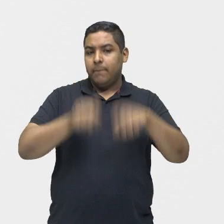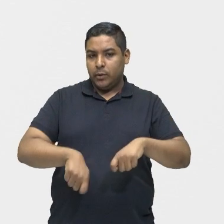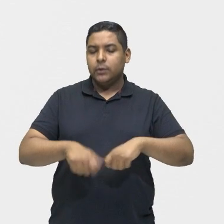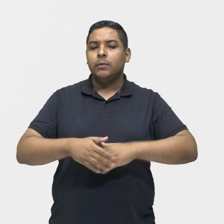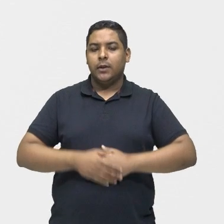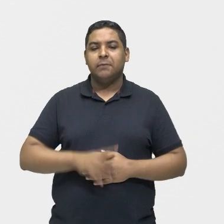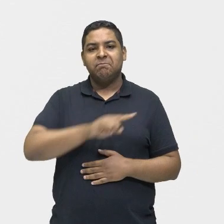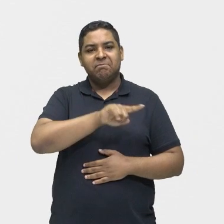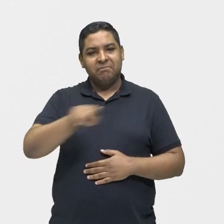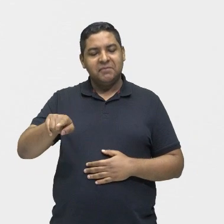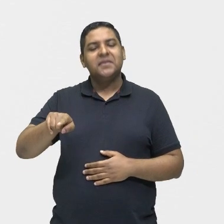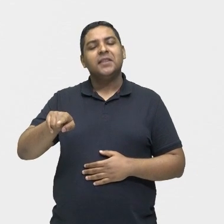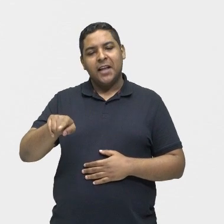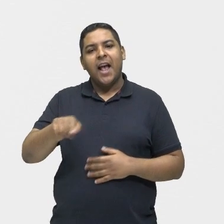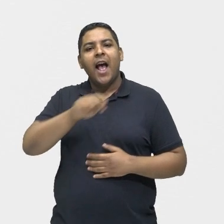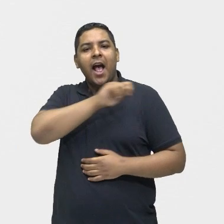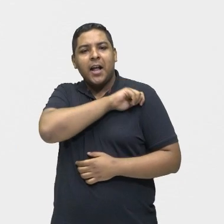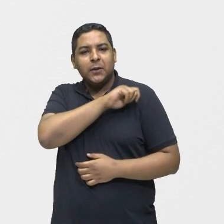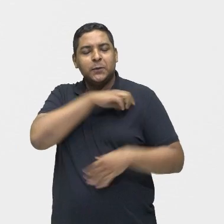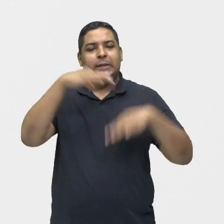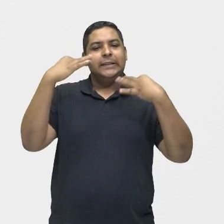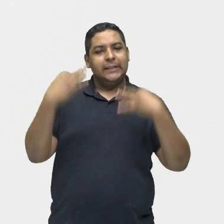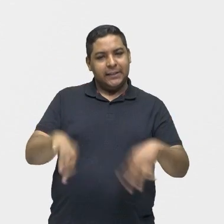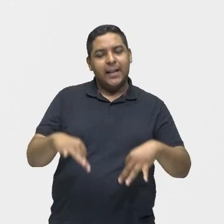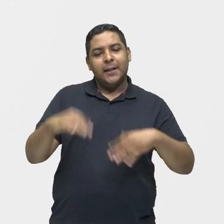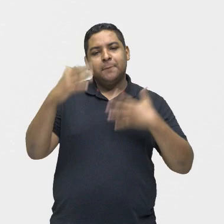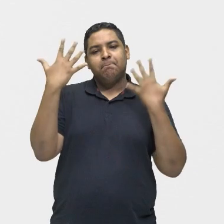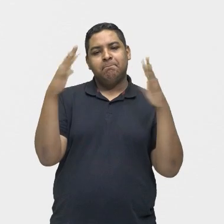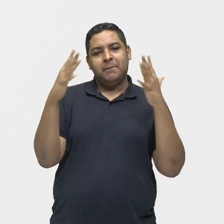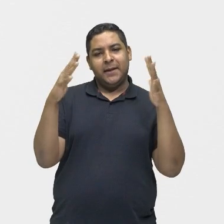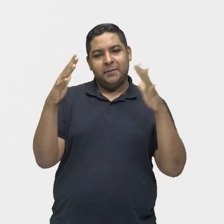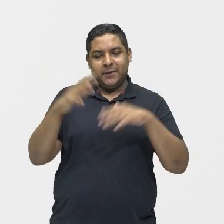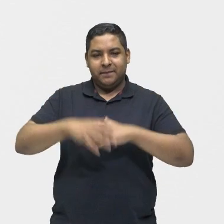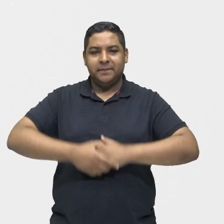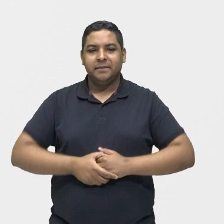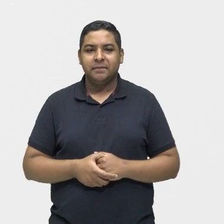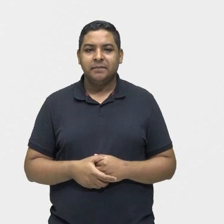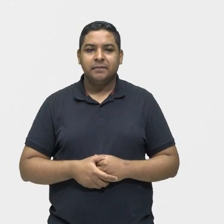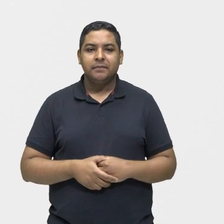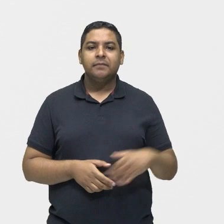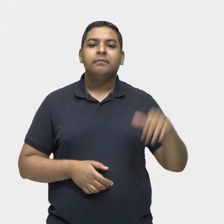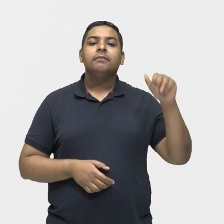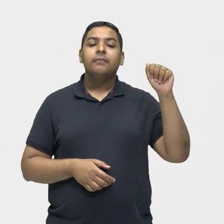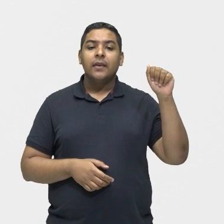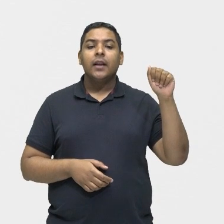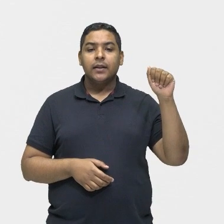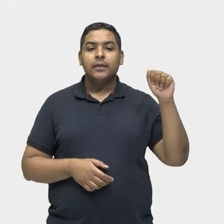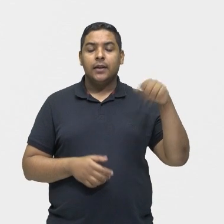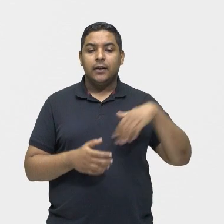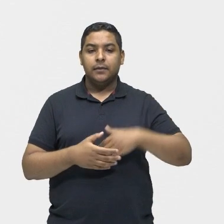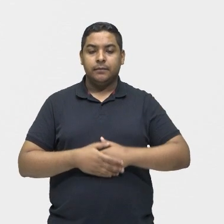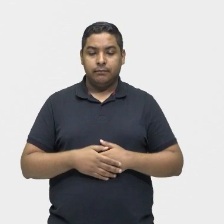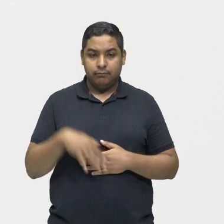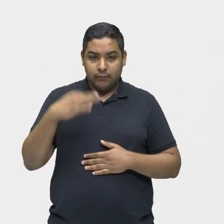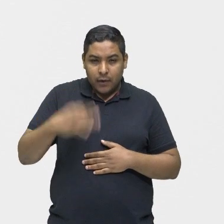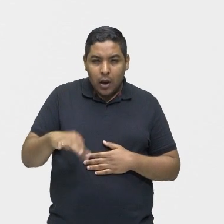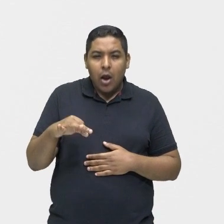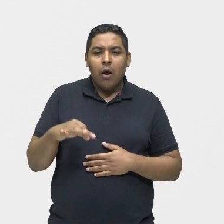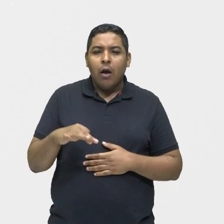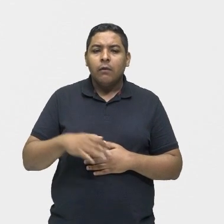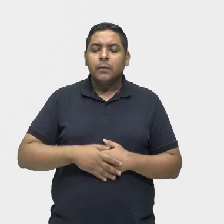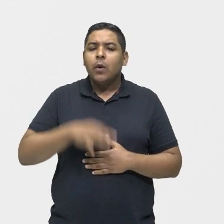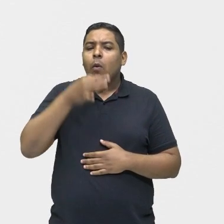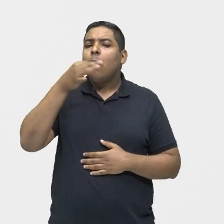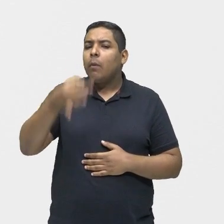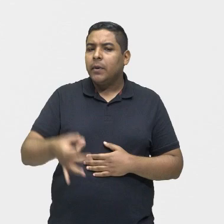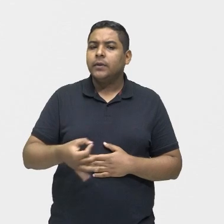nossos alunos aí acertaram, gente. Parabéns. Na letra A, nós tínhamos, então, né, só para confirmar, né, o